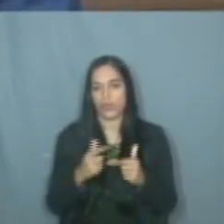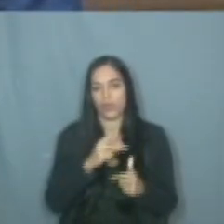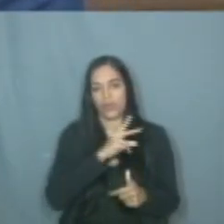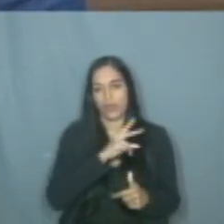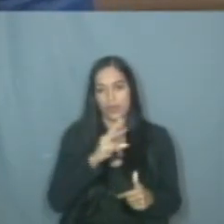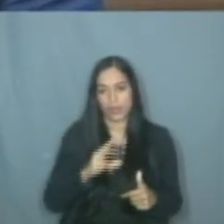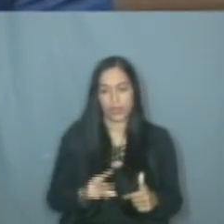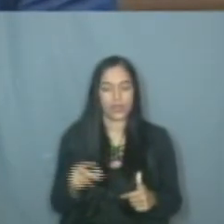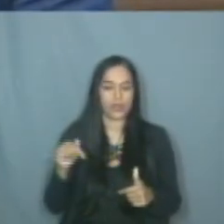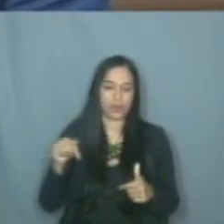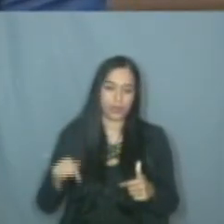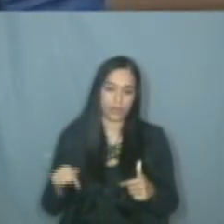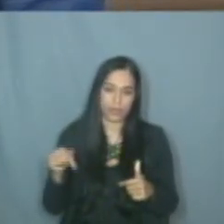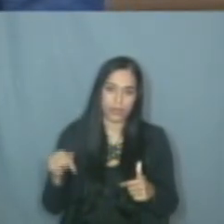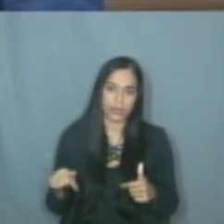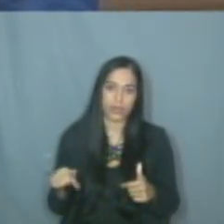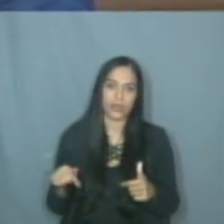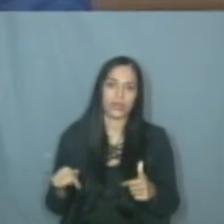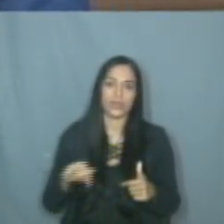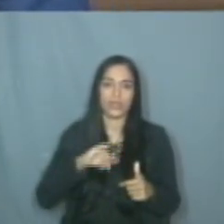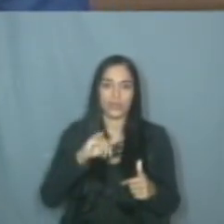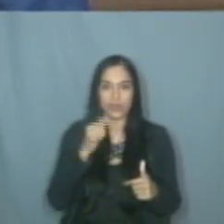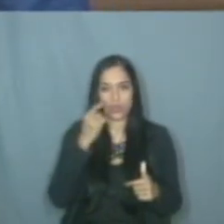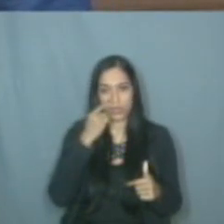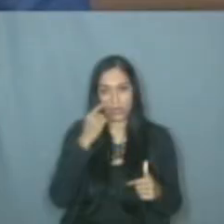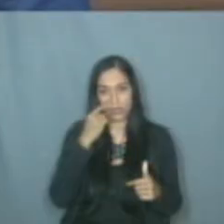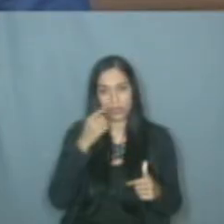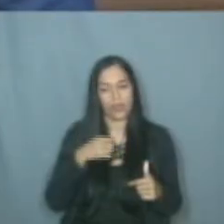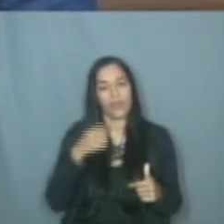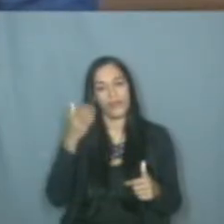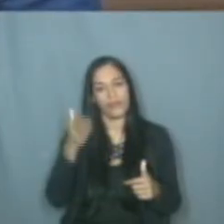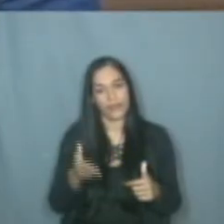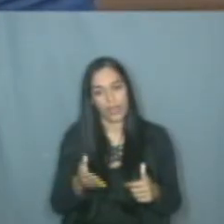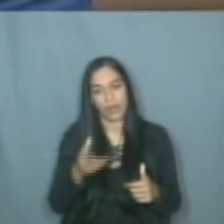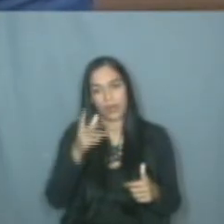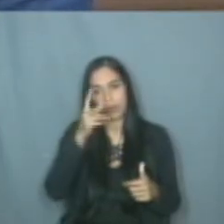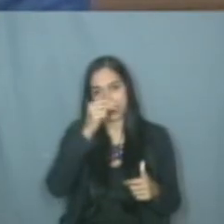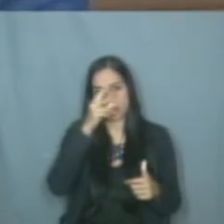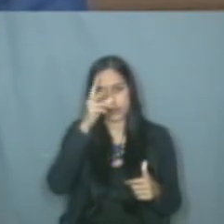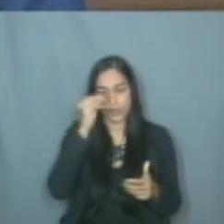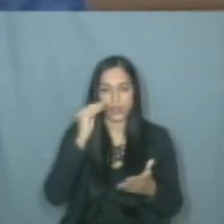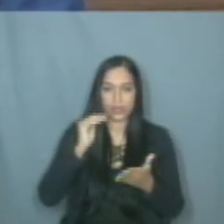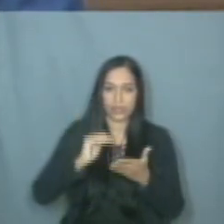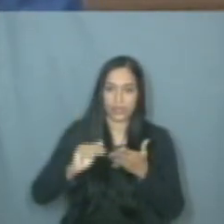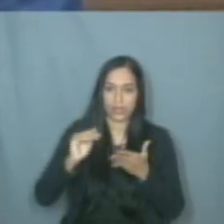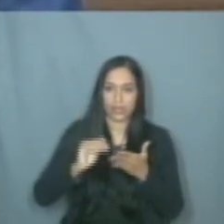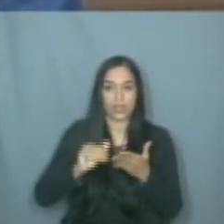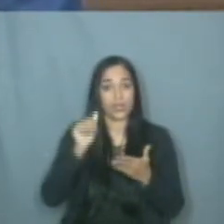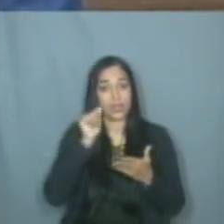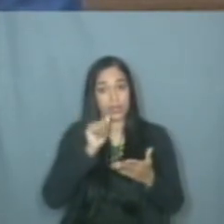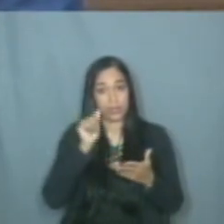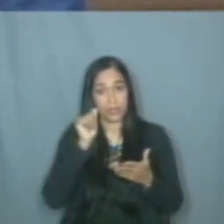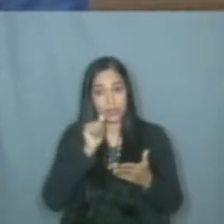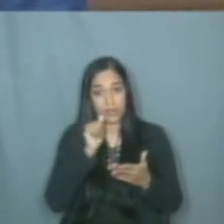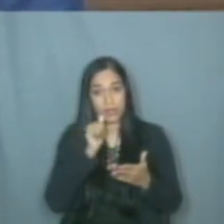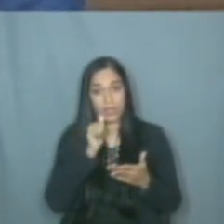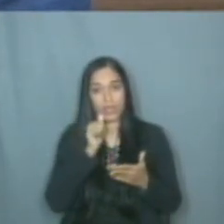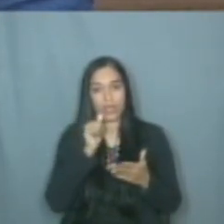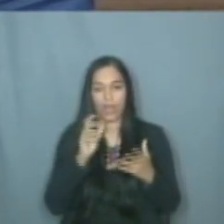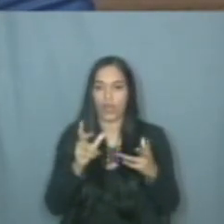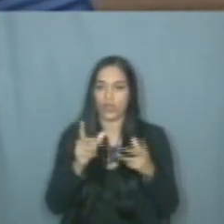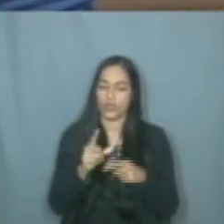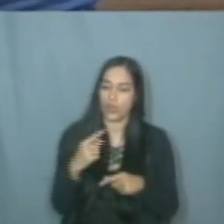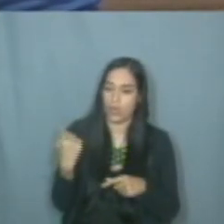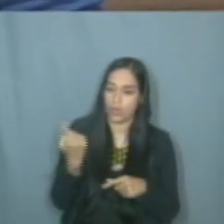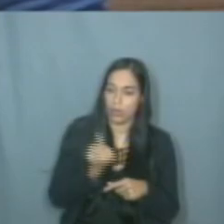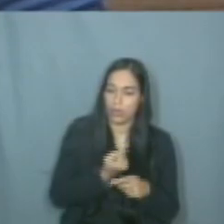vereadores da base de João Campos, vão ao prefeito, vão à Secretaria da Mulher, porque uma coisa, acredito que todo mundo aqui